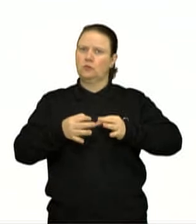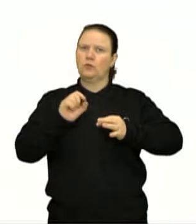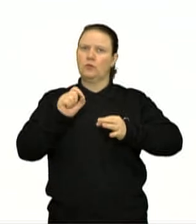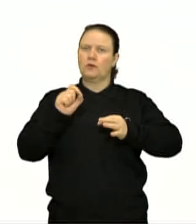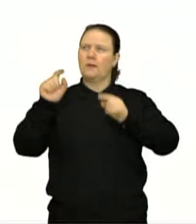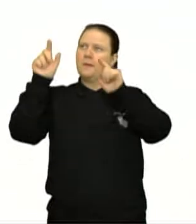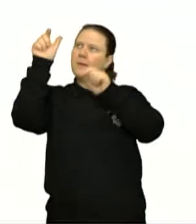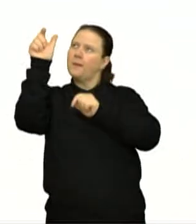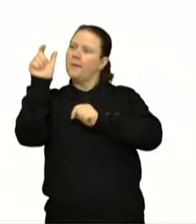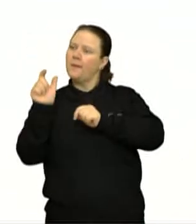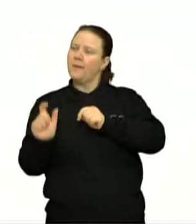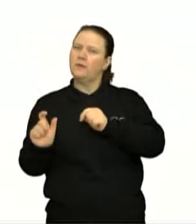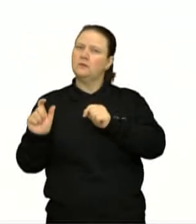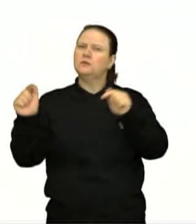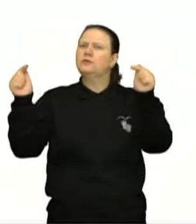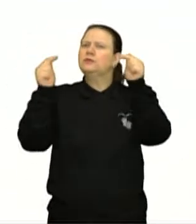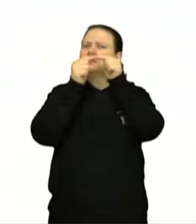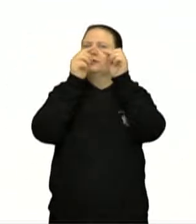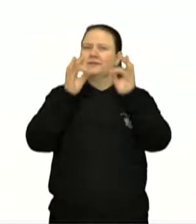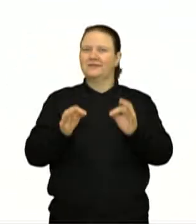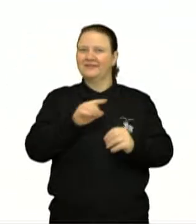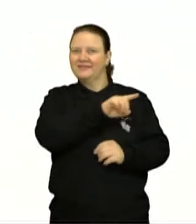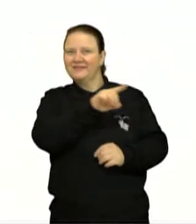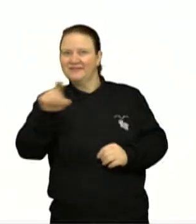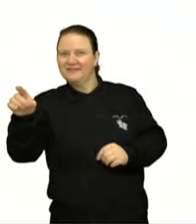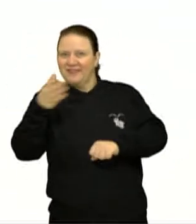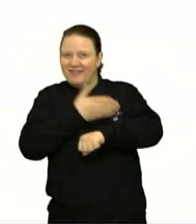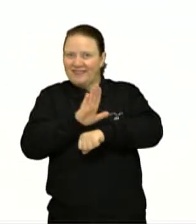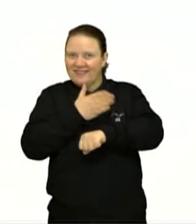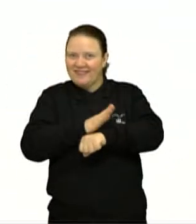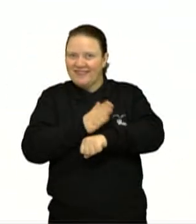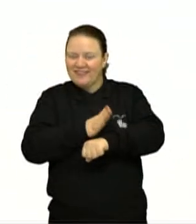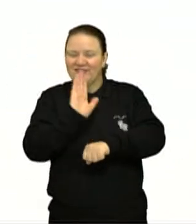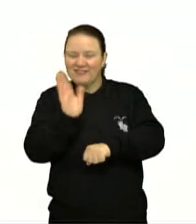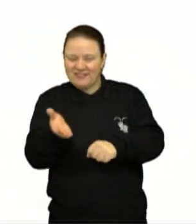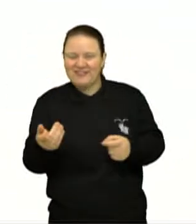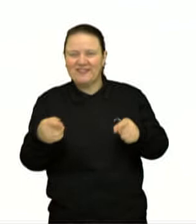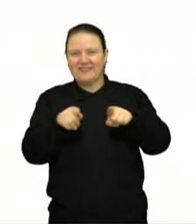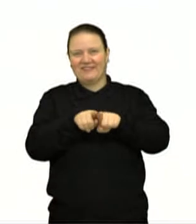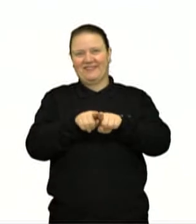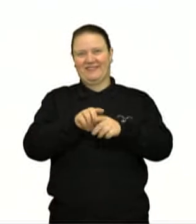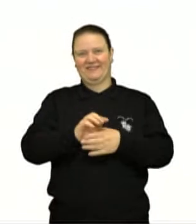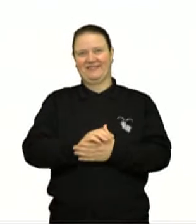as palavrinhas ao lado. Agora é com vocês, espero vocês até daqui a pouco.